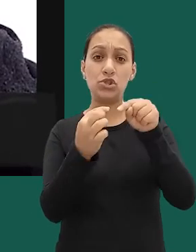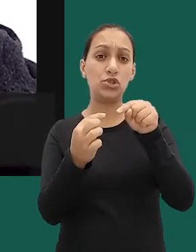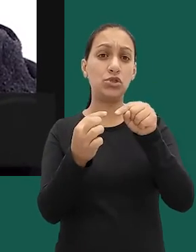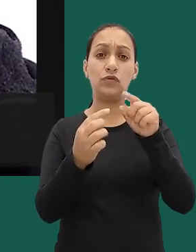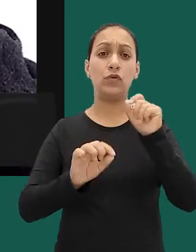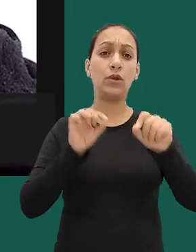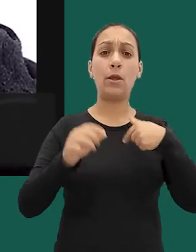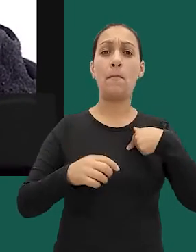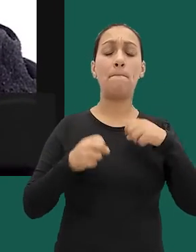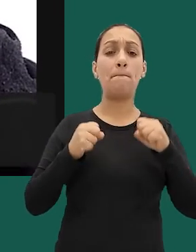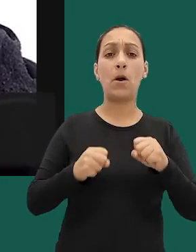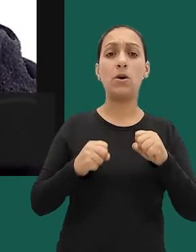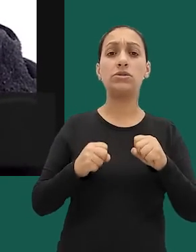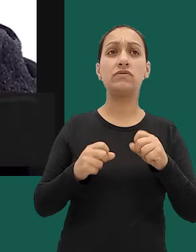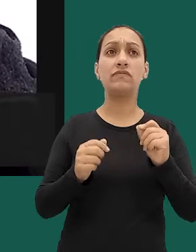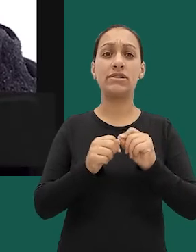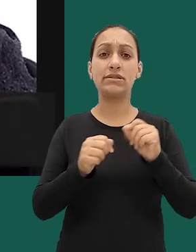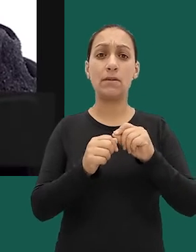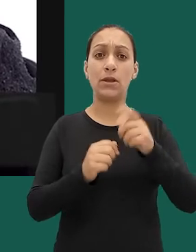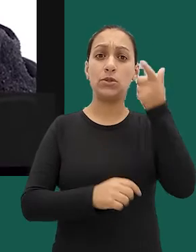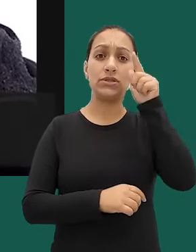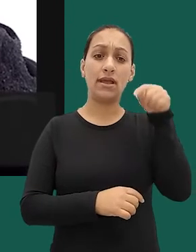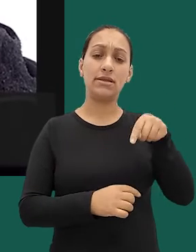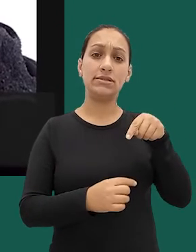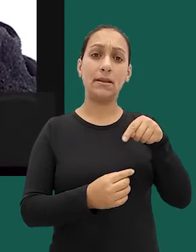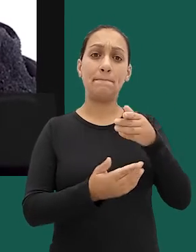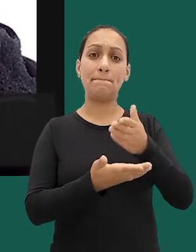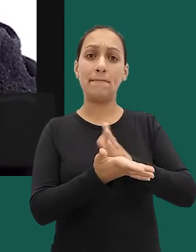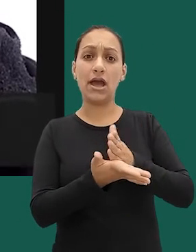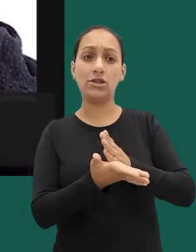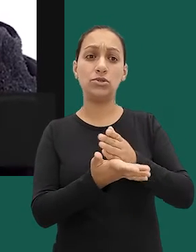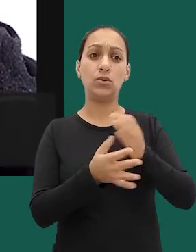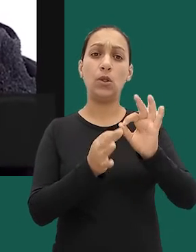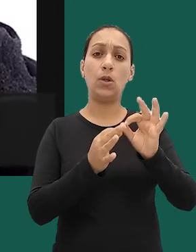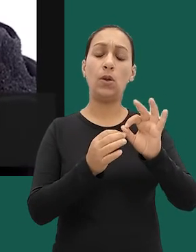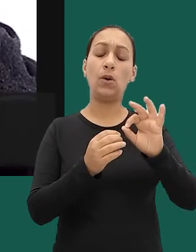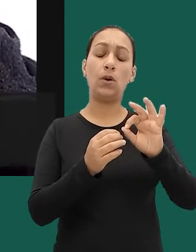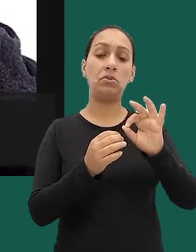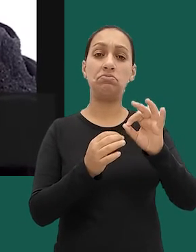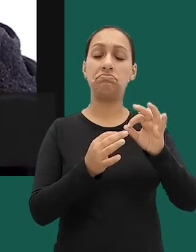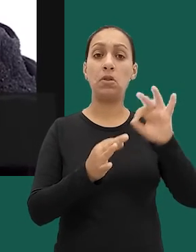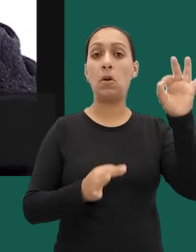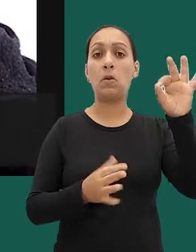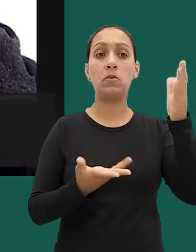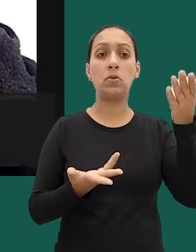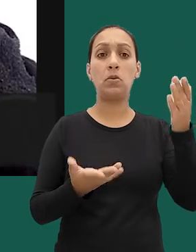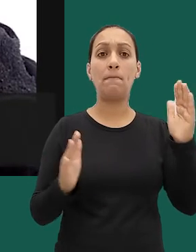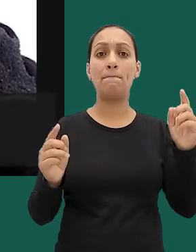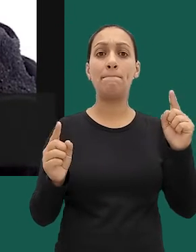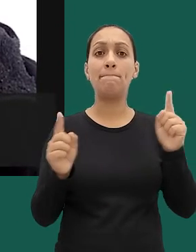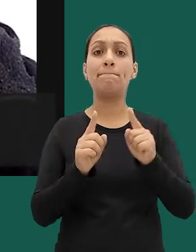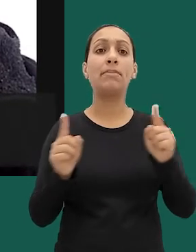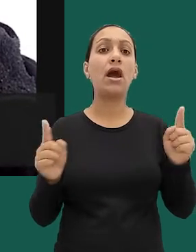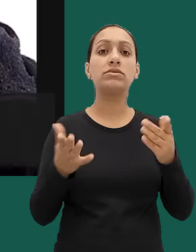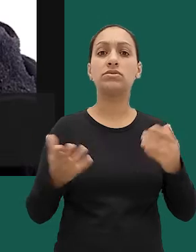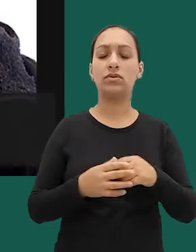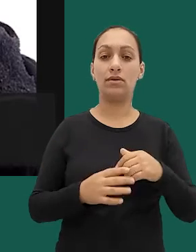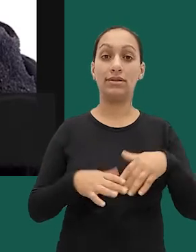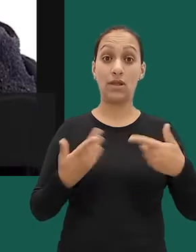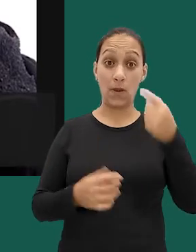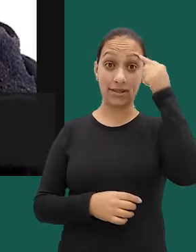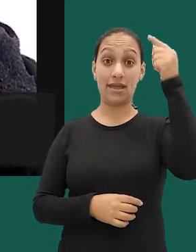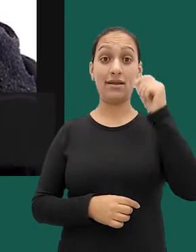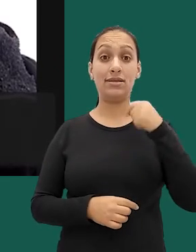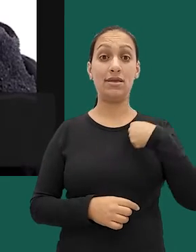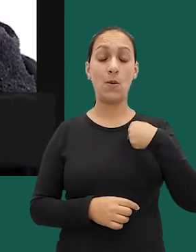fazer para atingir esse objetivo no curto, médio e longo prazo, né? Então, basicamente, essa é a ideia, e foi com isso que eu